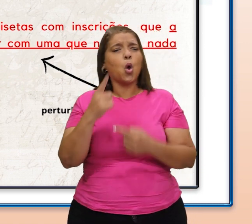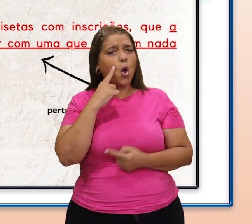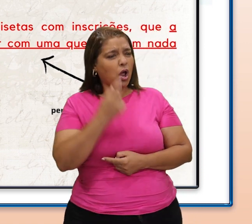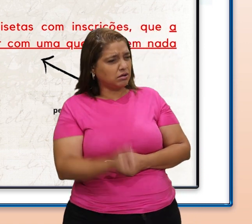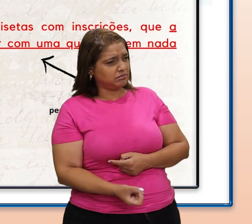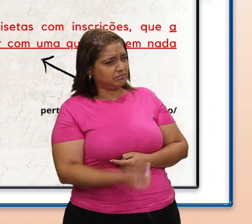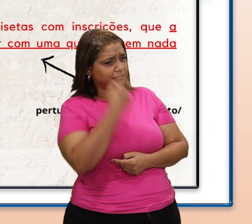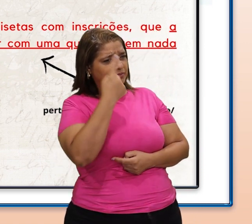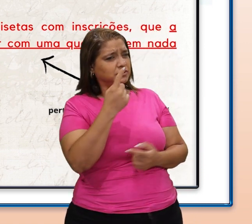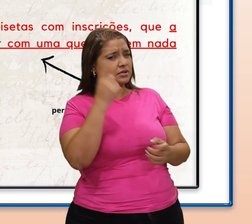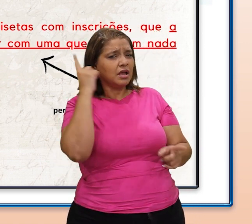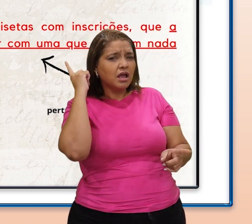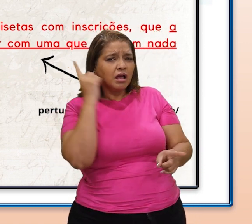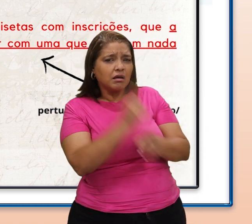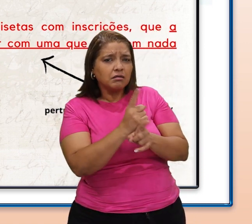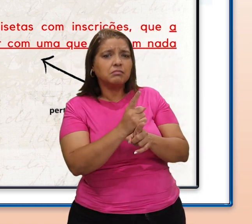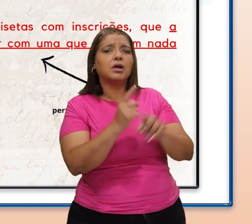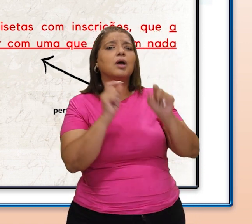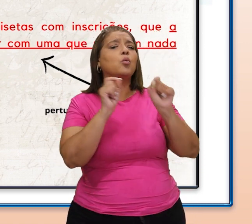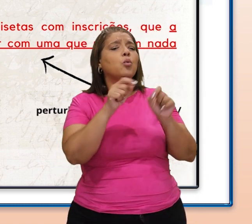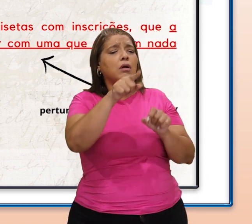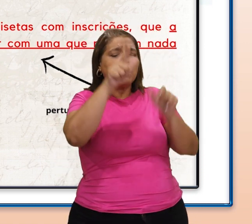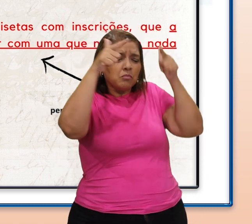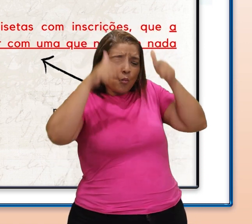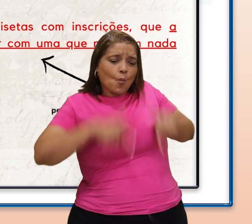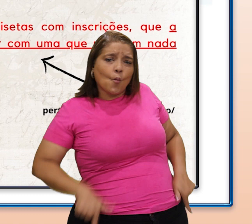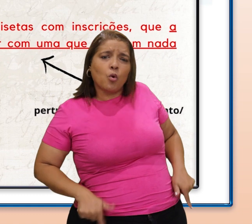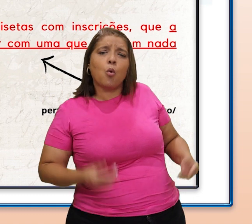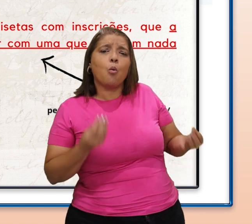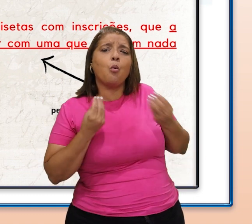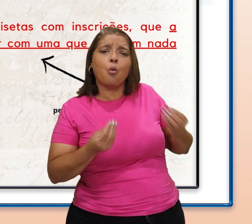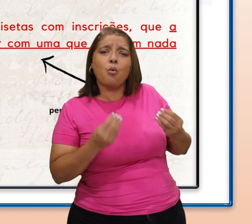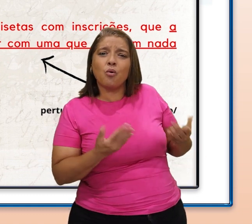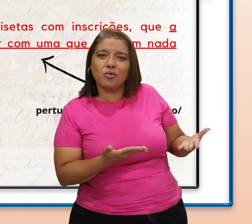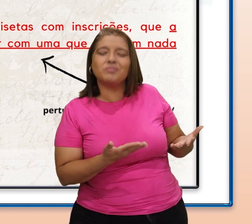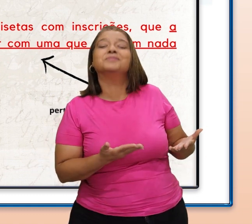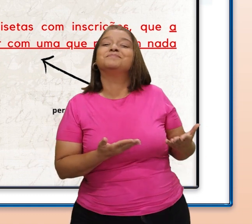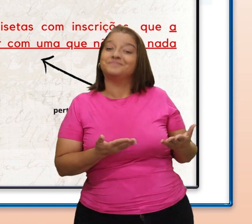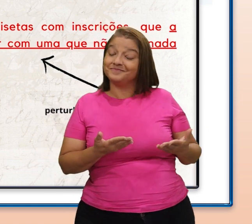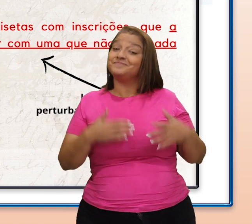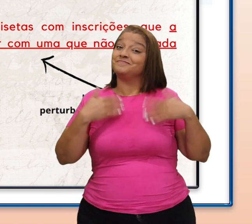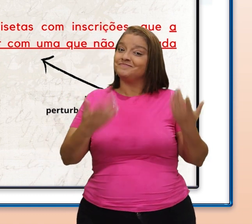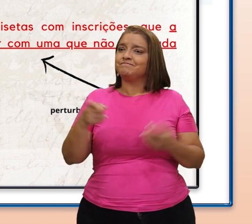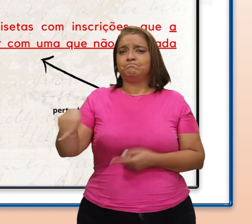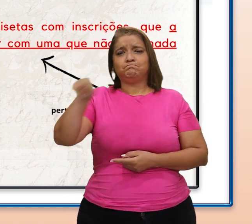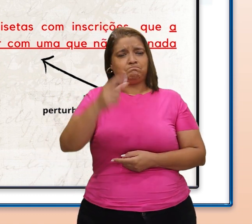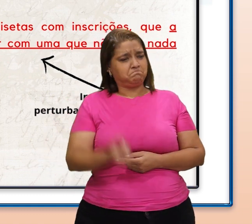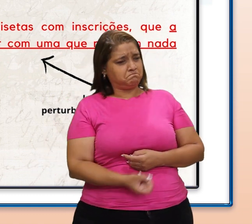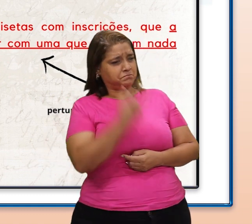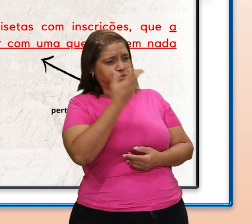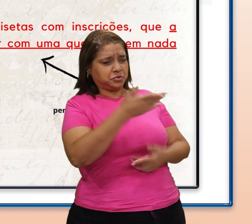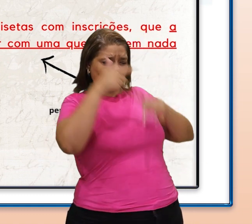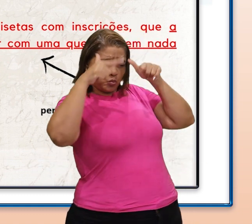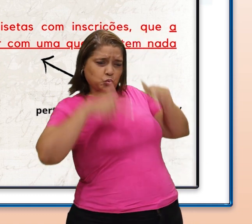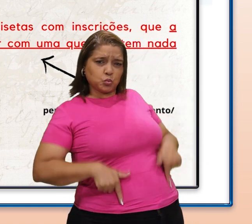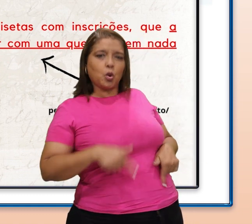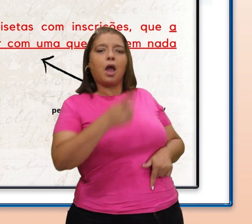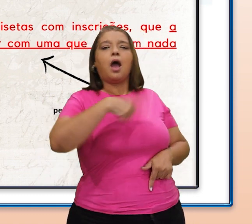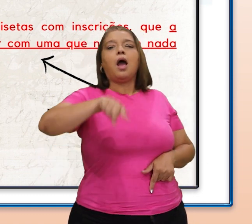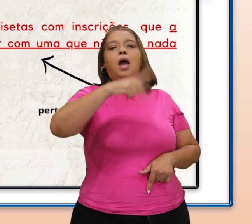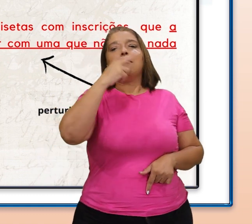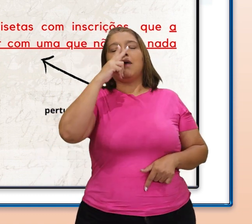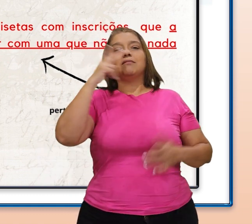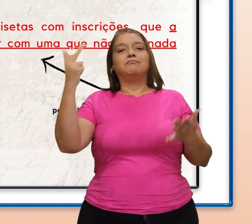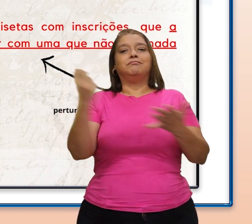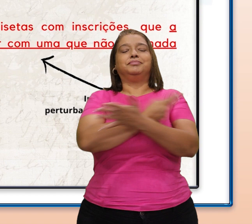a gente estranha ao deparar com uma que não tem nada escrito. E é justamente esse estranhamento que irá